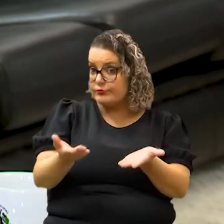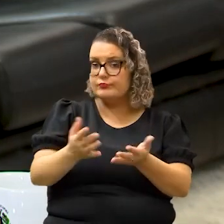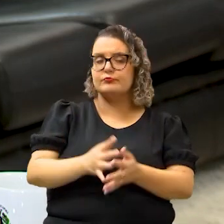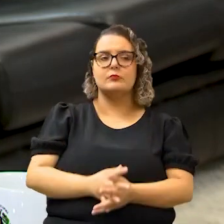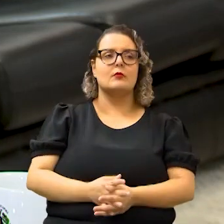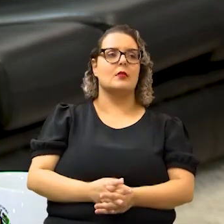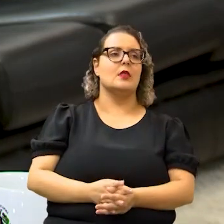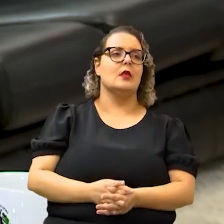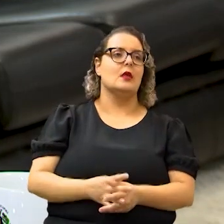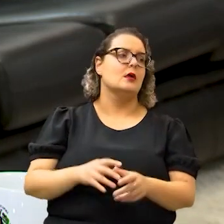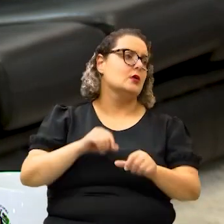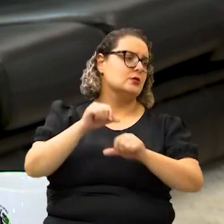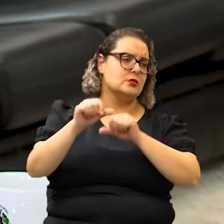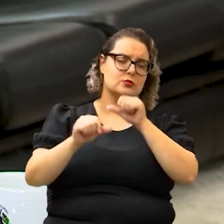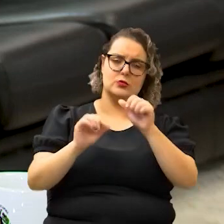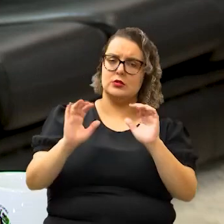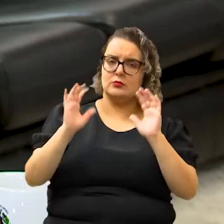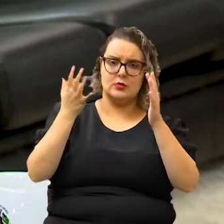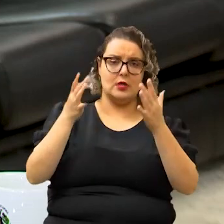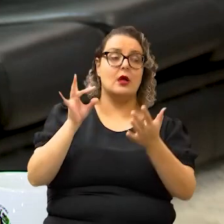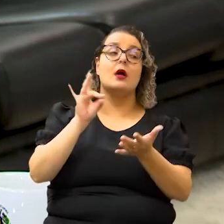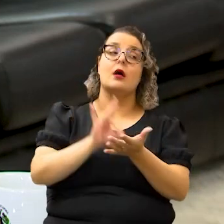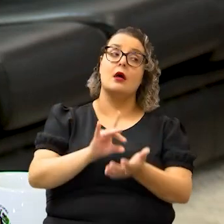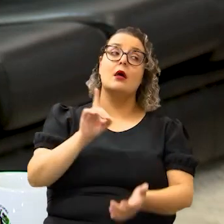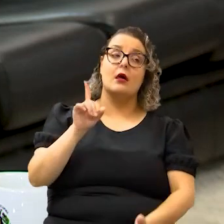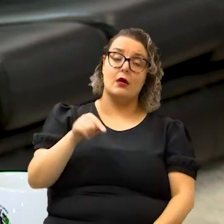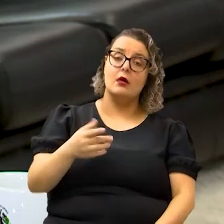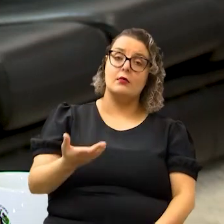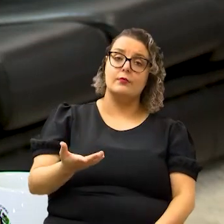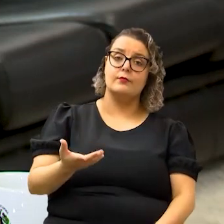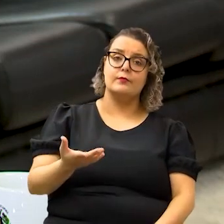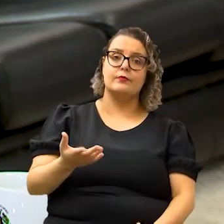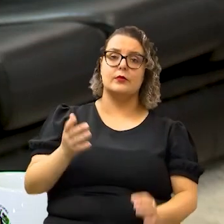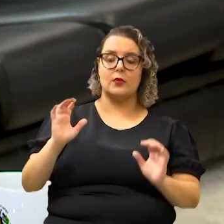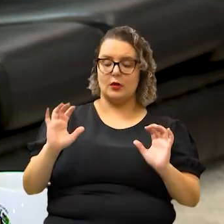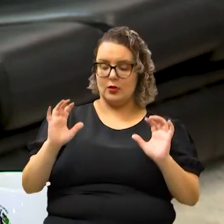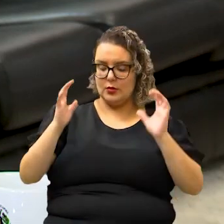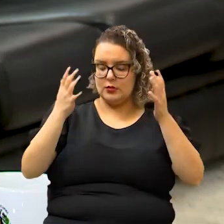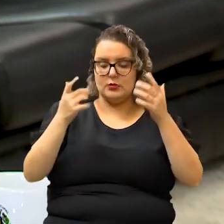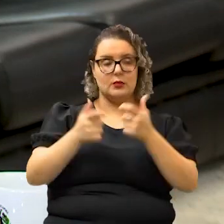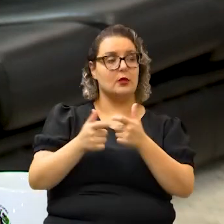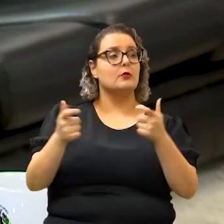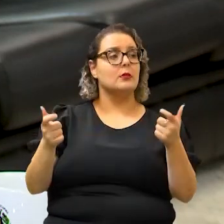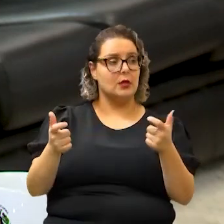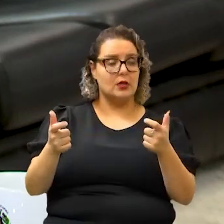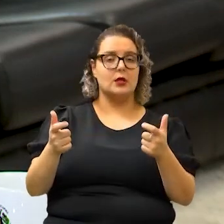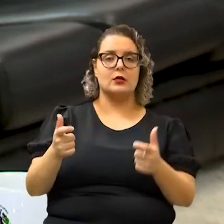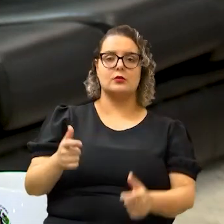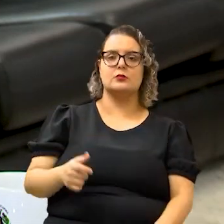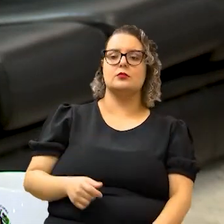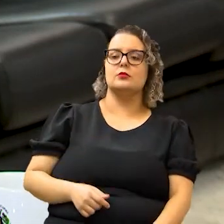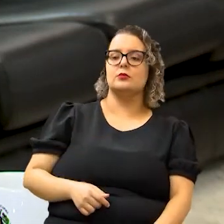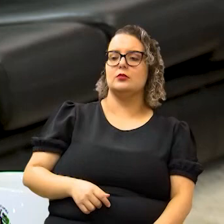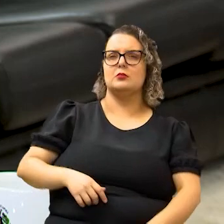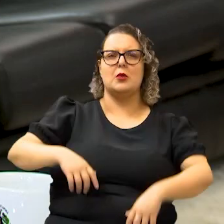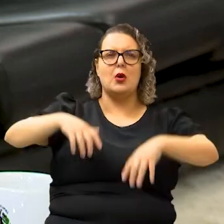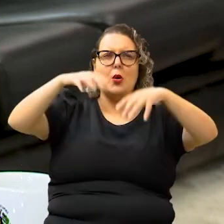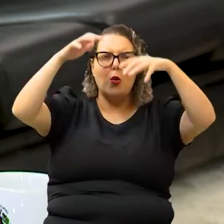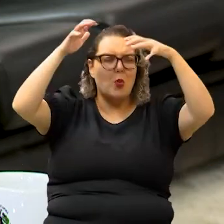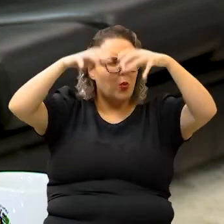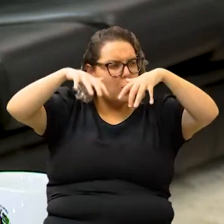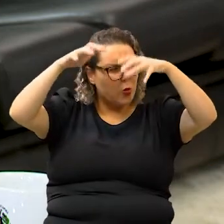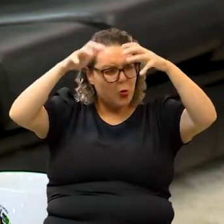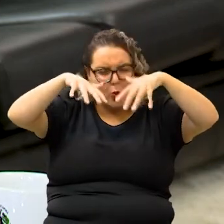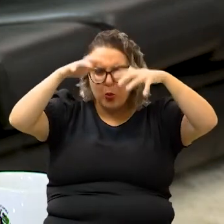dessa realidade que está aí. As mudanças climáticas são uma realidade, os eventos extremos, como são